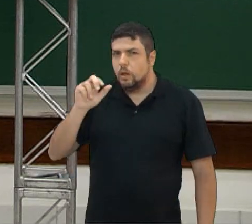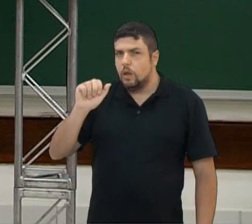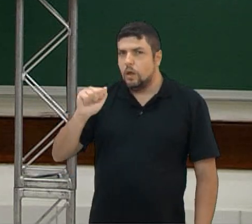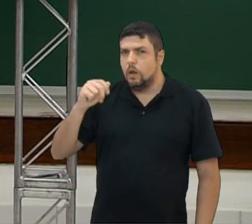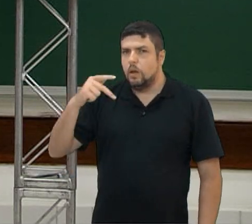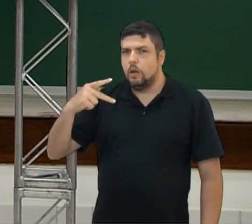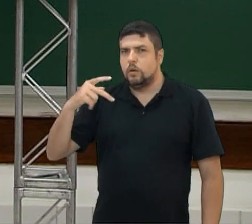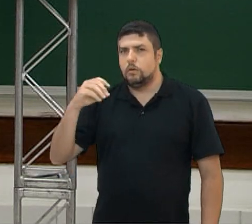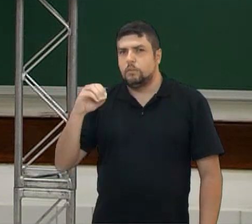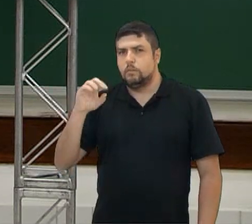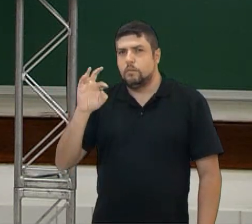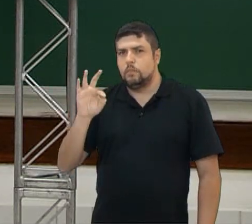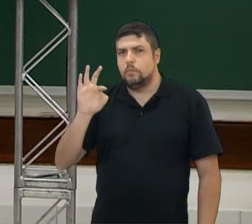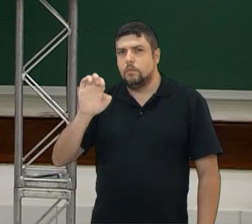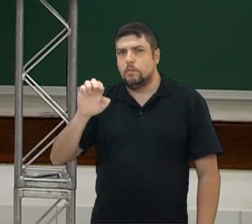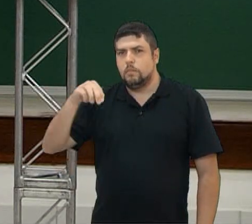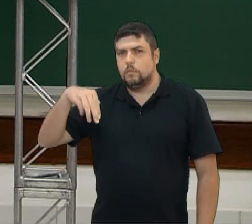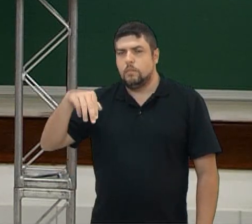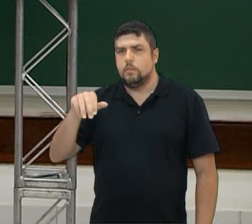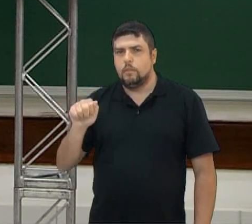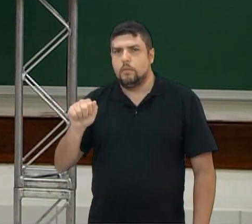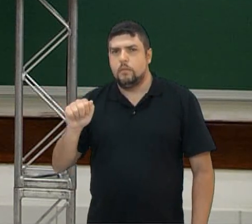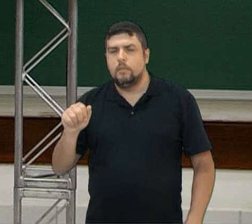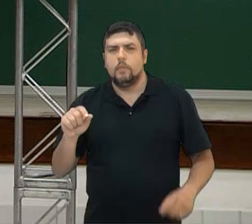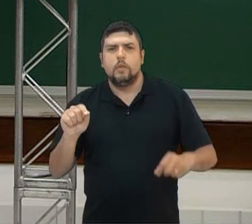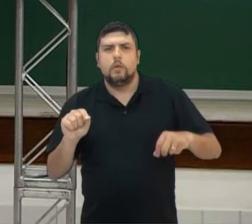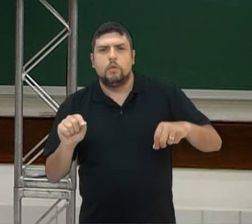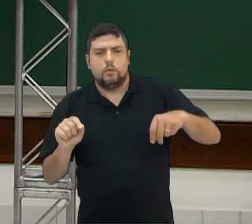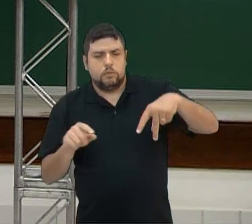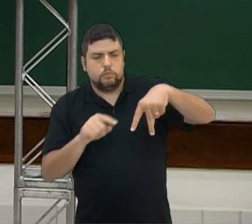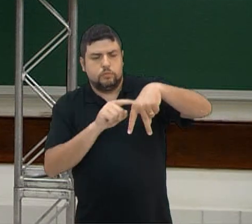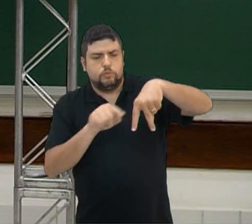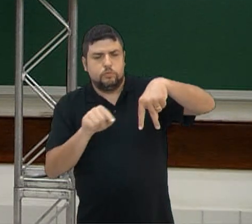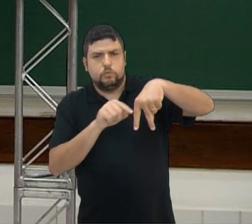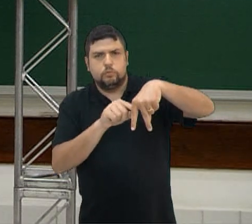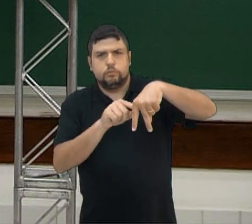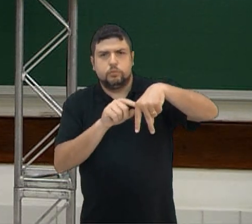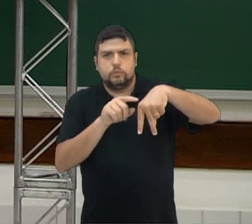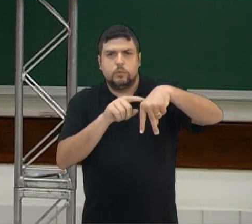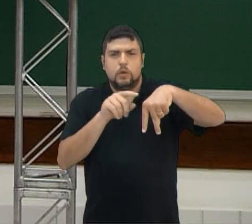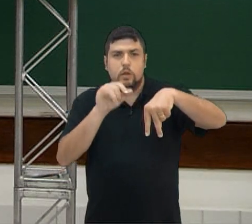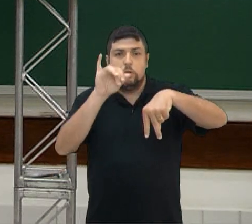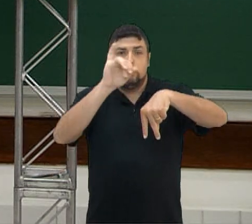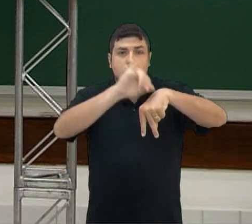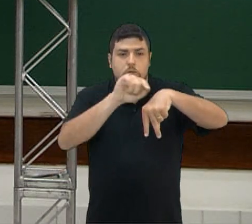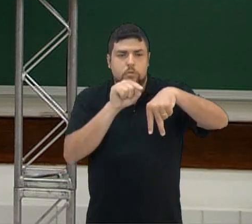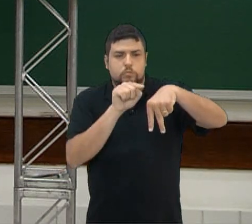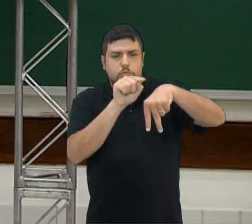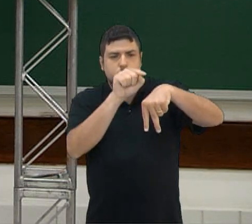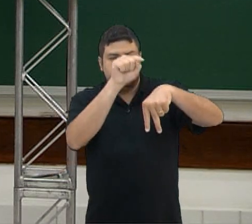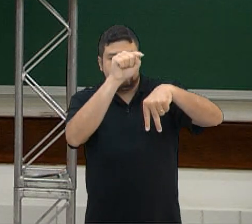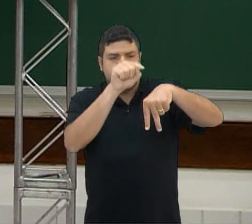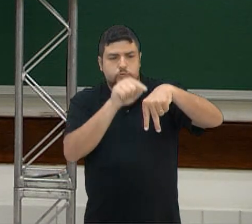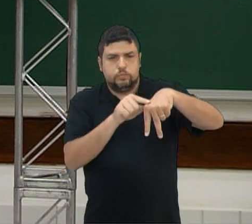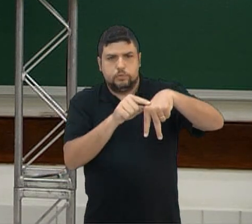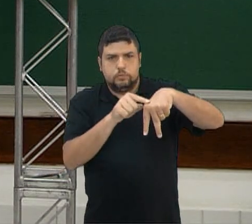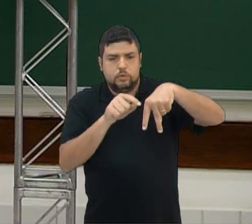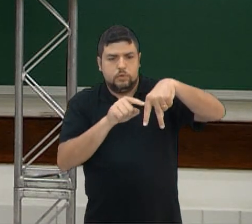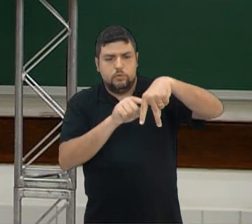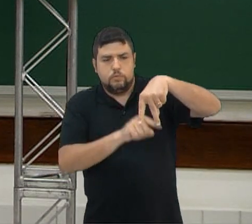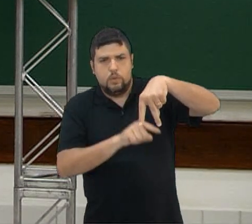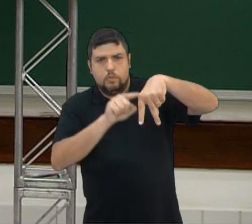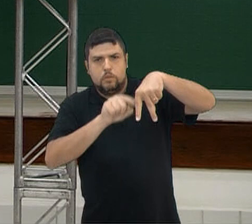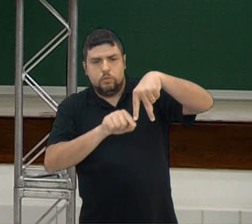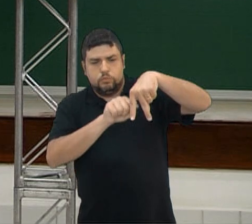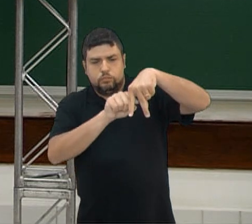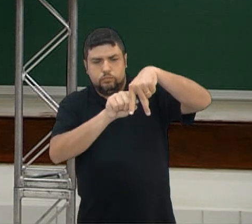É aquele segmento de reta que sai do centro da minha figura e vai até a metade